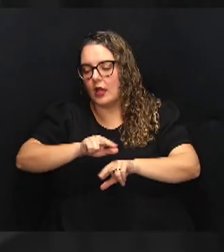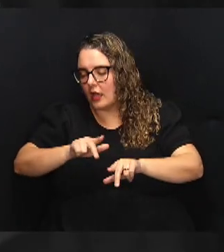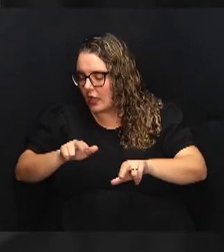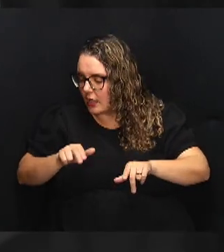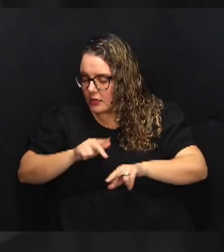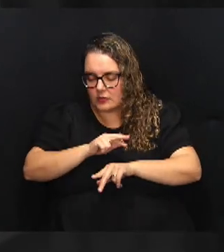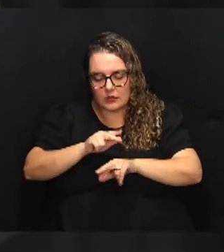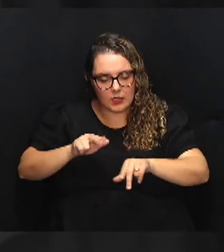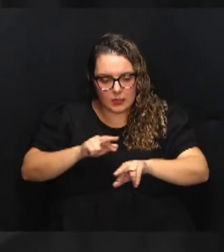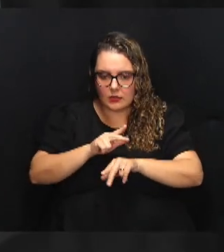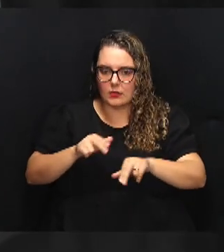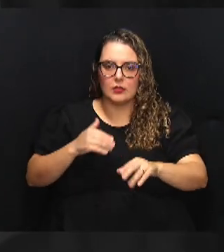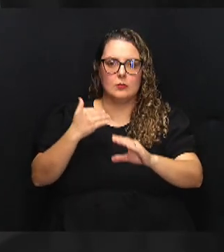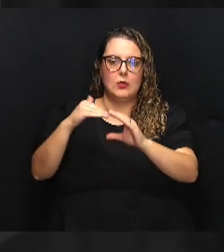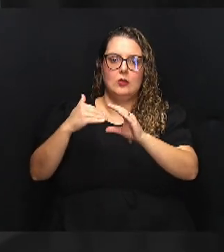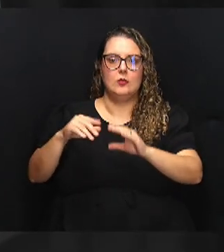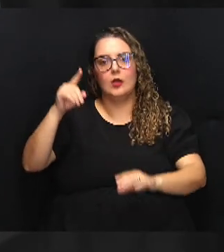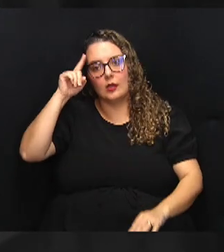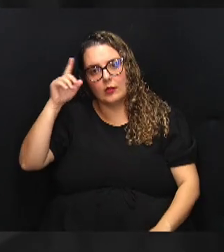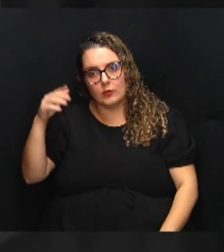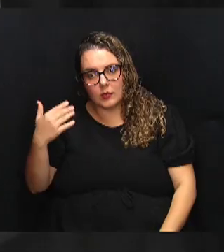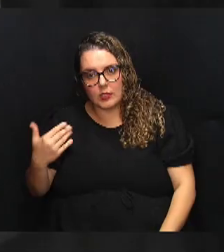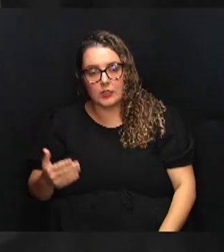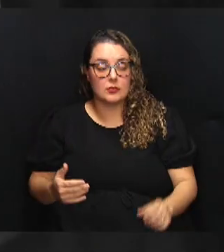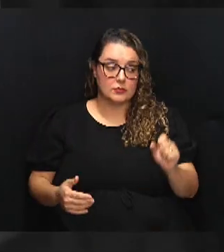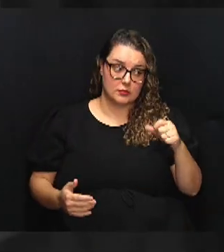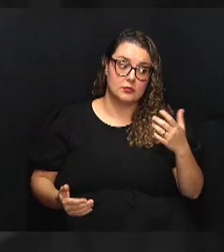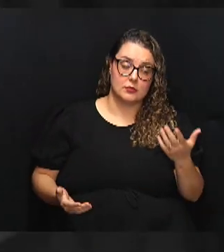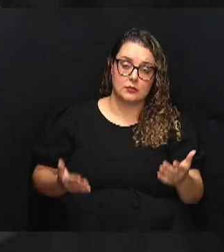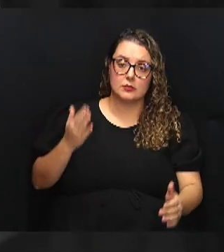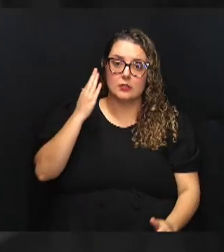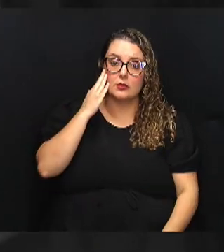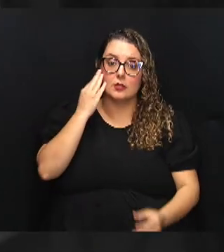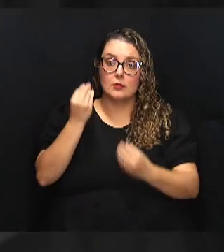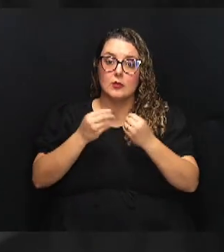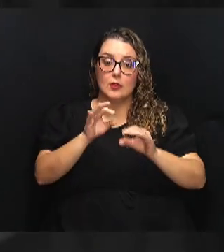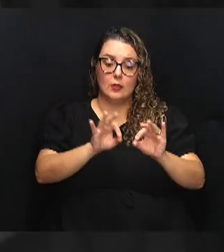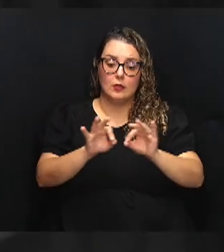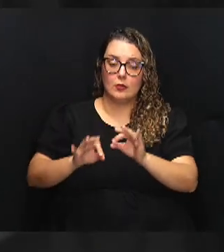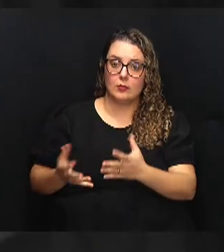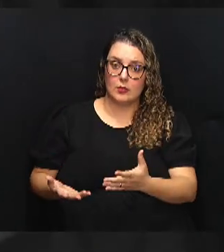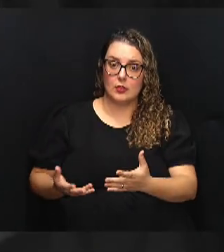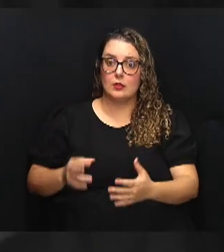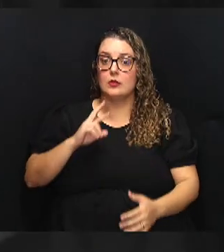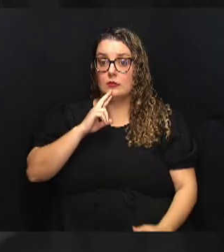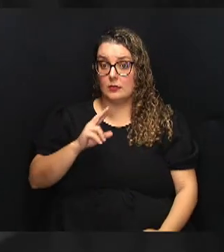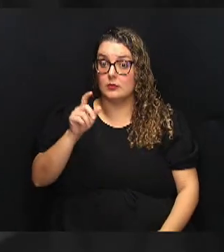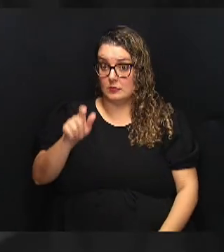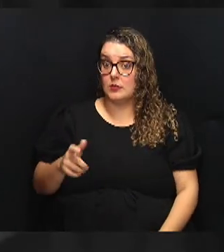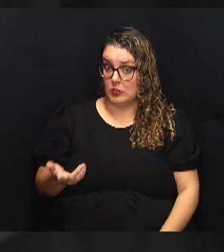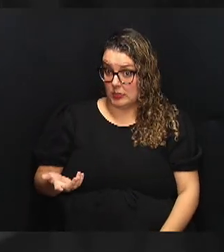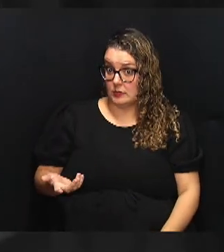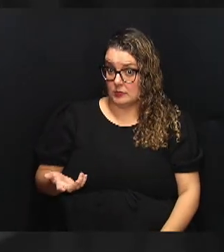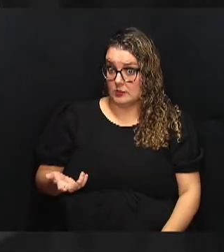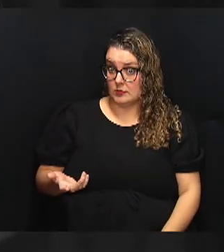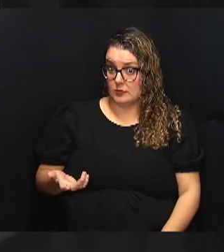centenas de mensagens por dia que você tem que saber como organizar e dar resposta para a pessoa,